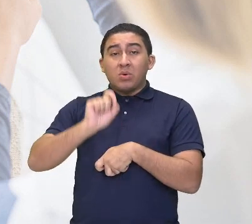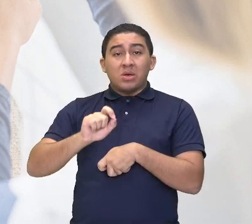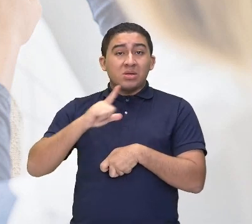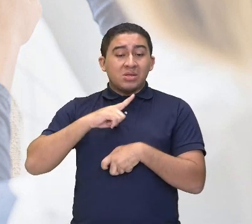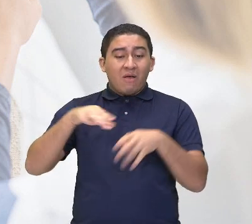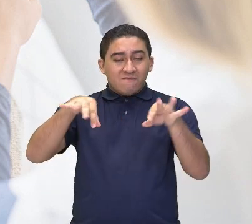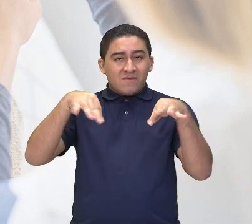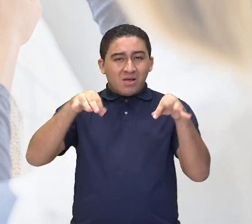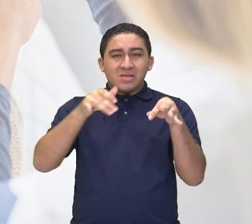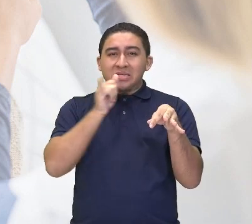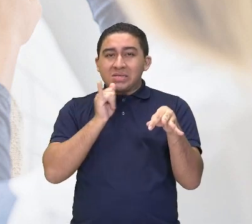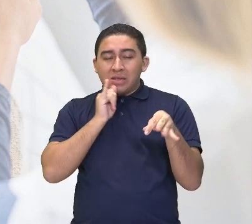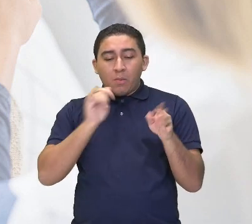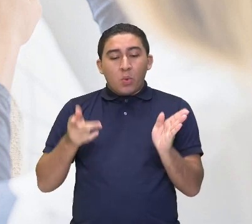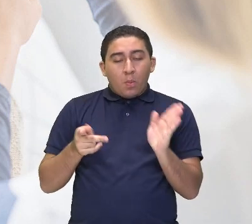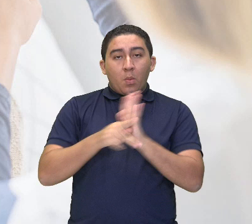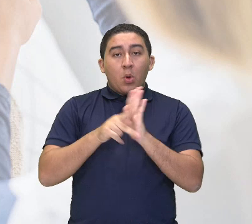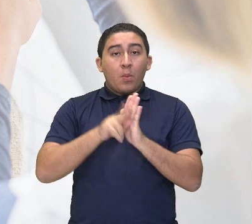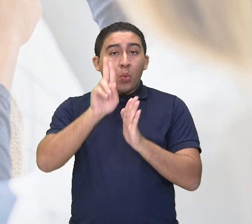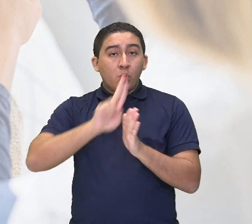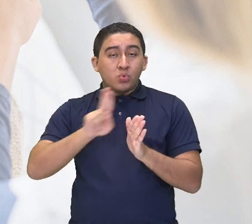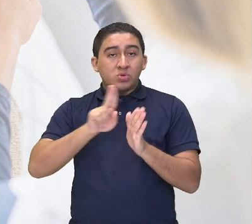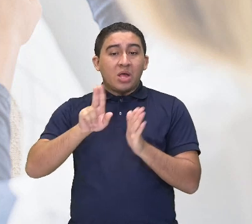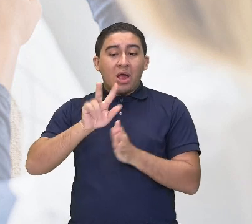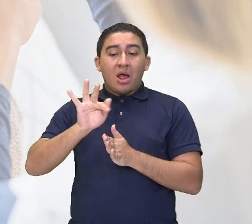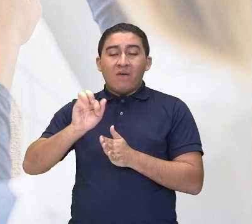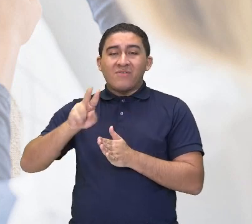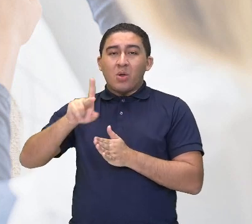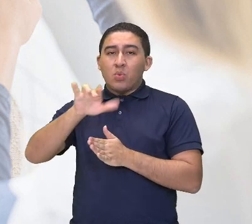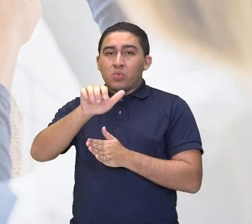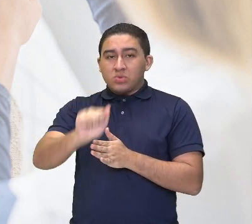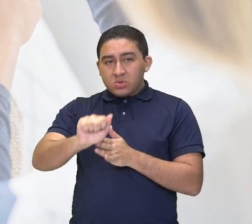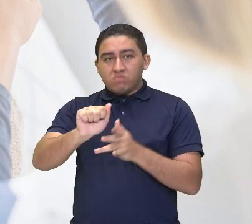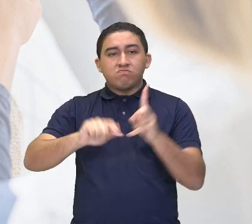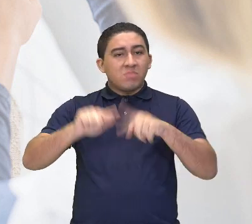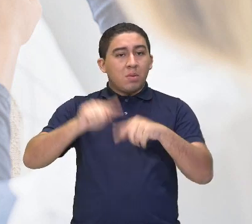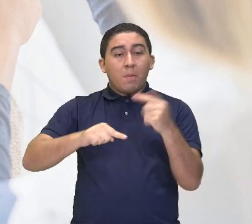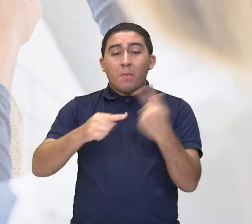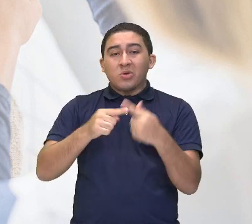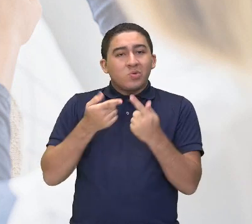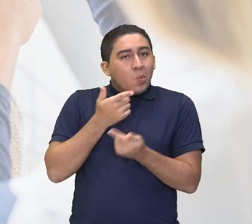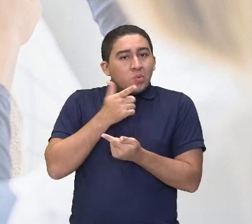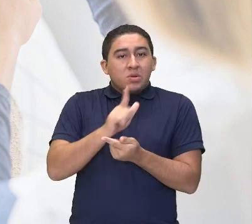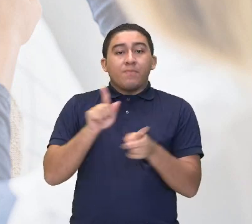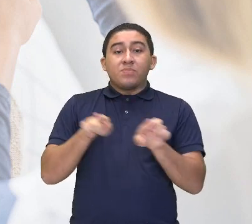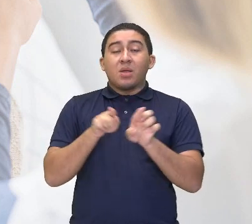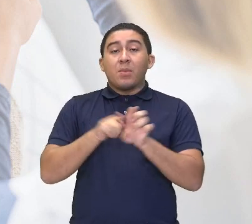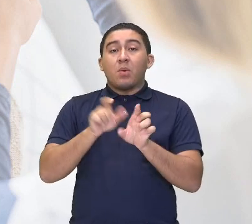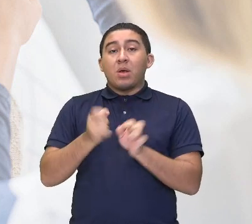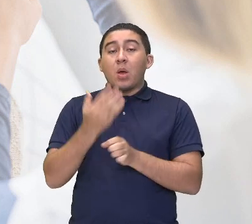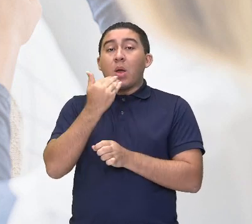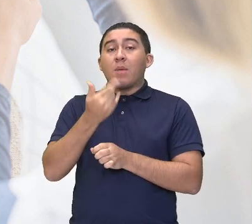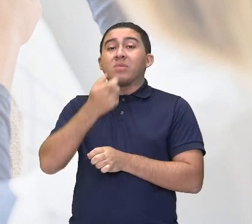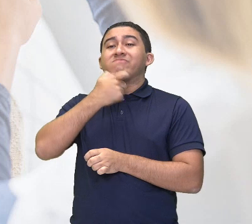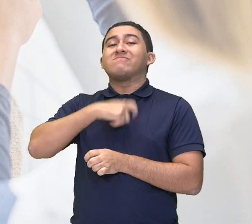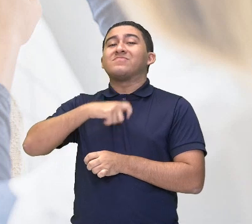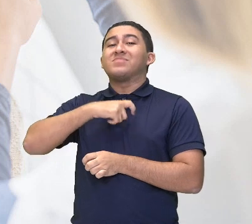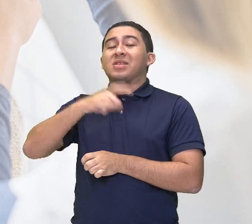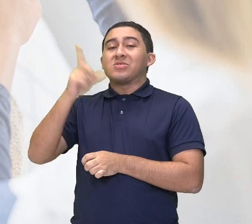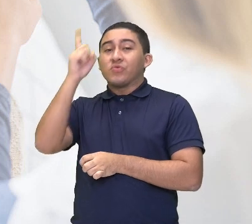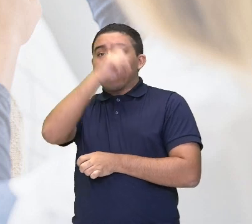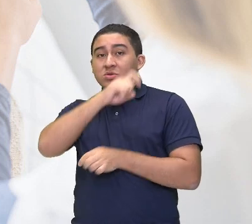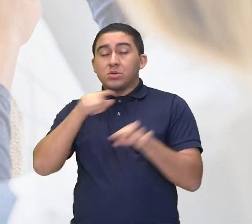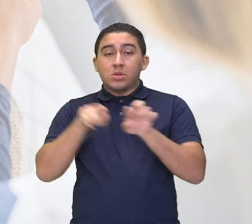né? Aquelas fraldas geriátricas, porque ela já não consegue mais controlar. Dificuldade para engolir, aumenta o risco de